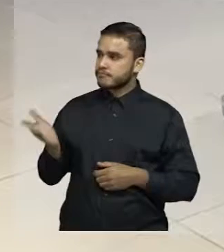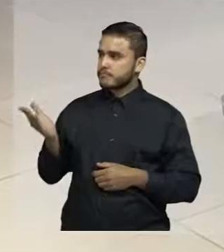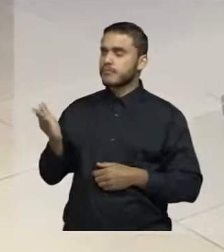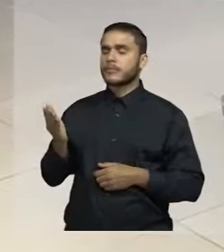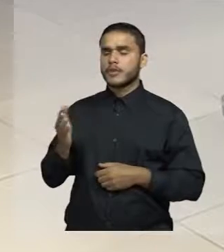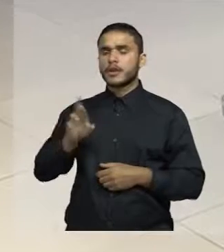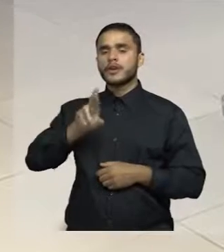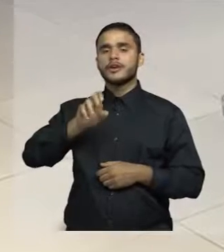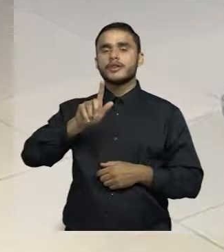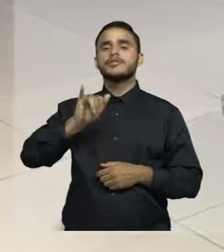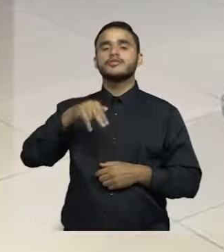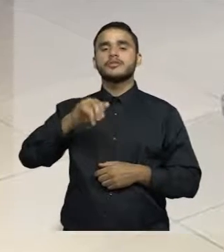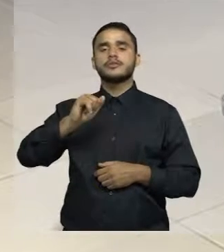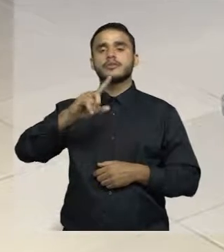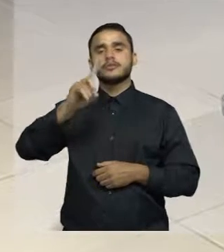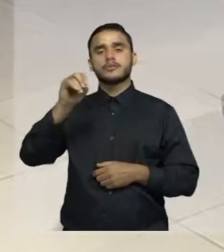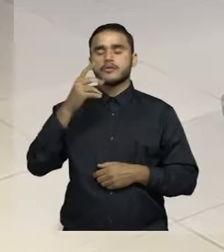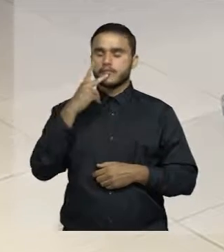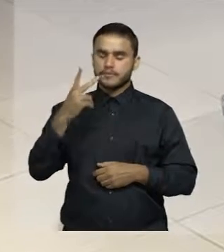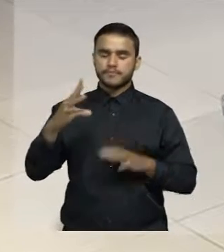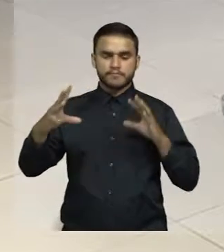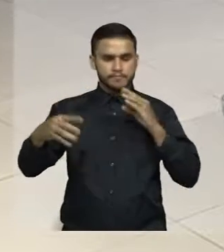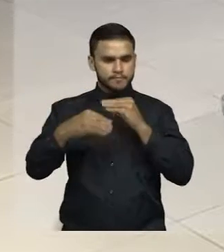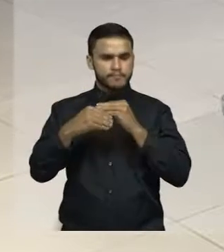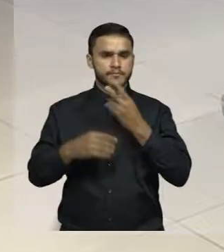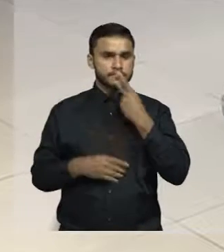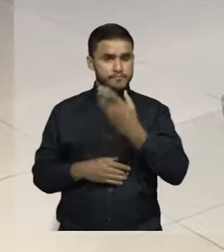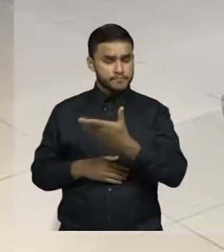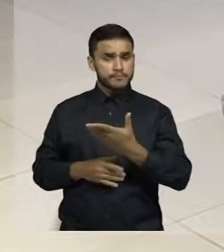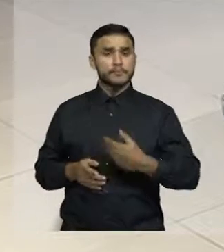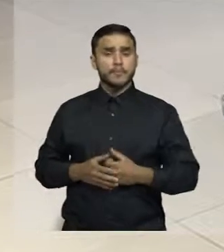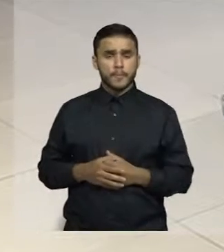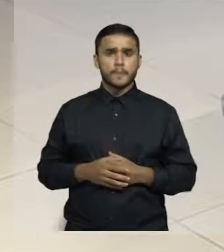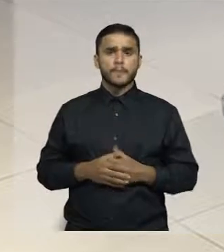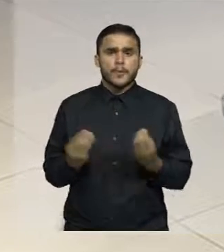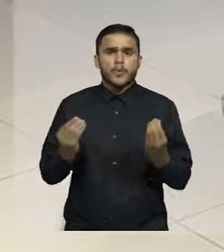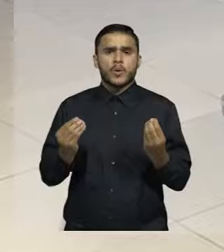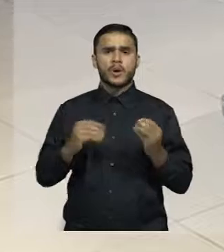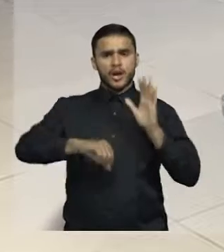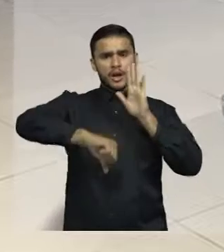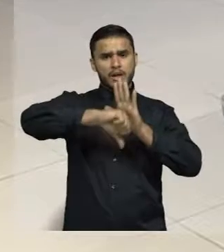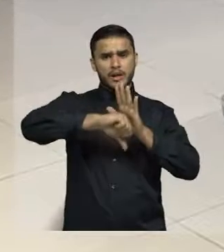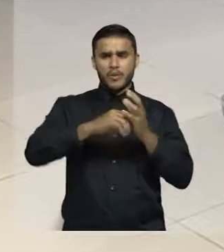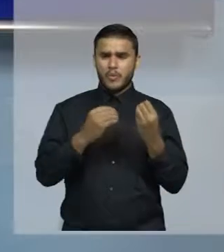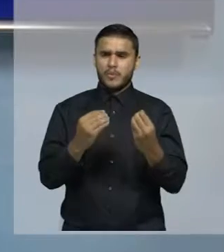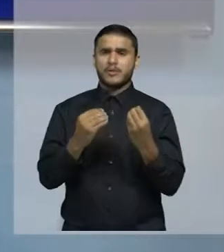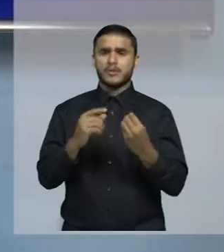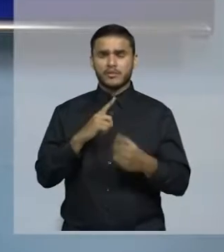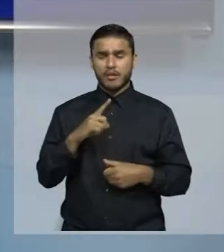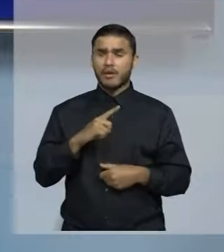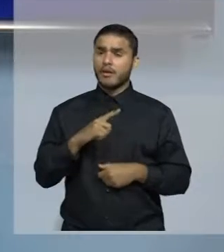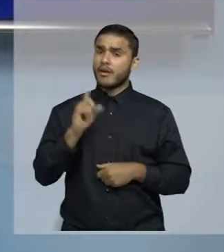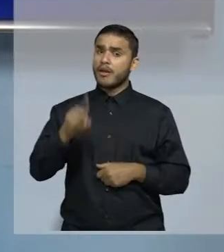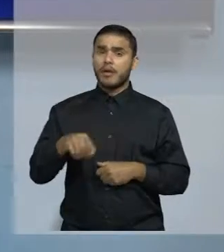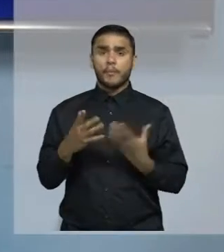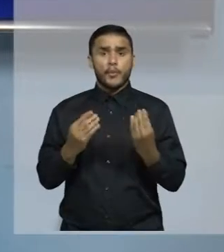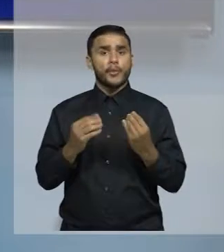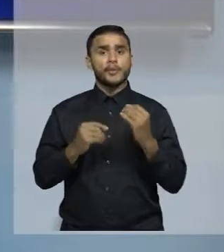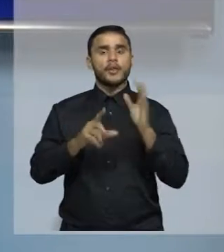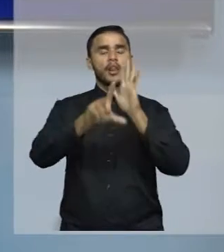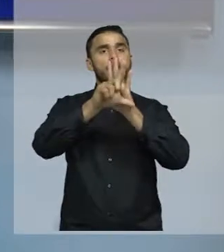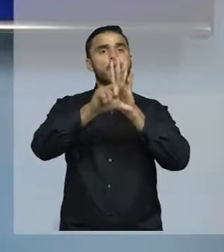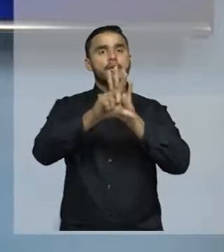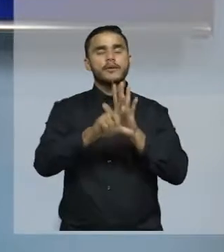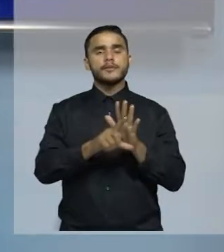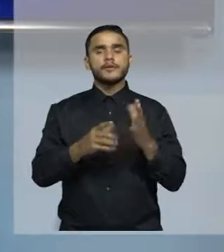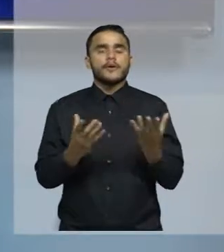porque é a partir dessa percepção, dessa identificação, dessa tipificação do crime, que a legislação, professor Rui, dará ou